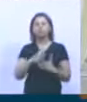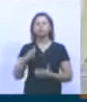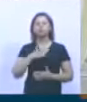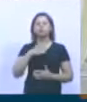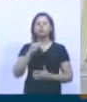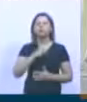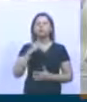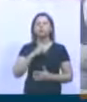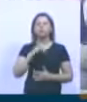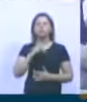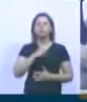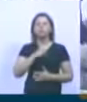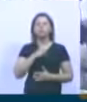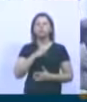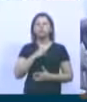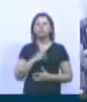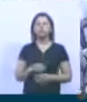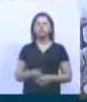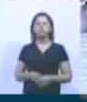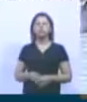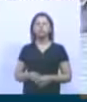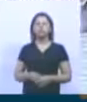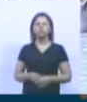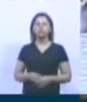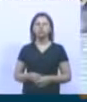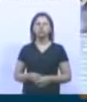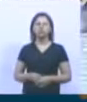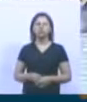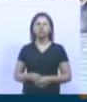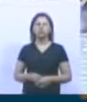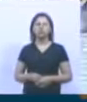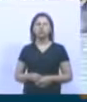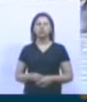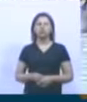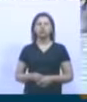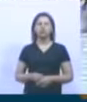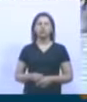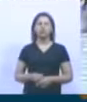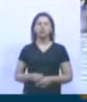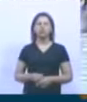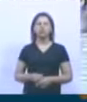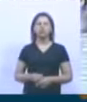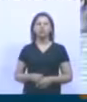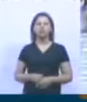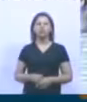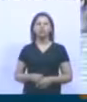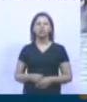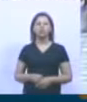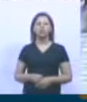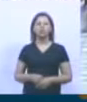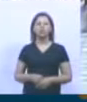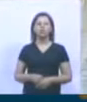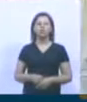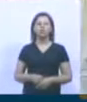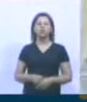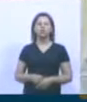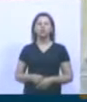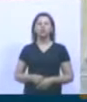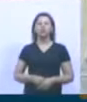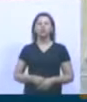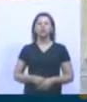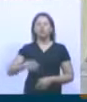eu vou contar as coisas que aconteceram comigo, Senhor, e que agora eu sinto-me como culpado. Vou,